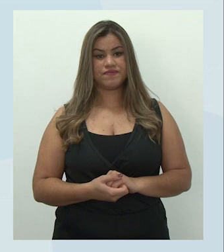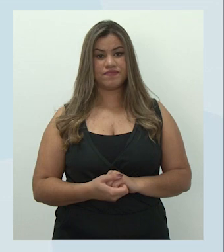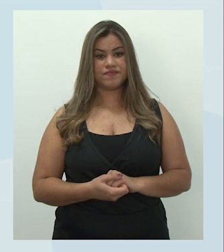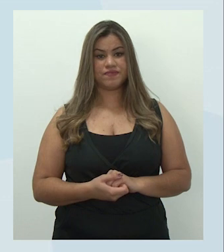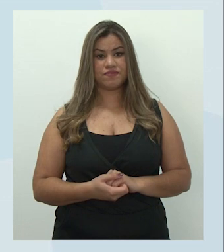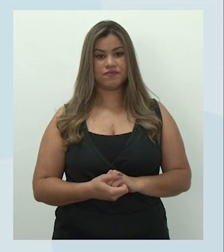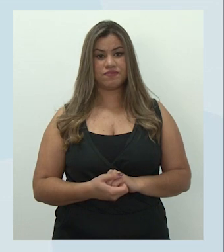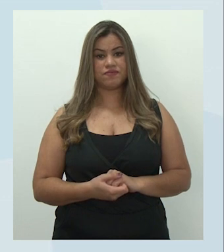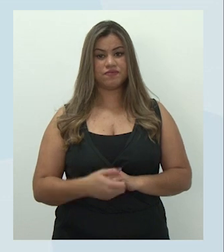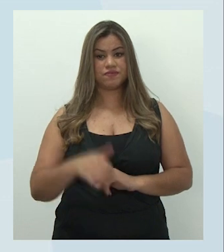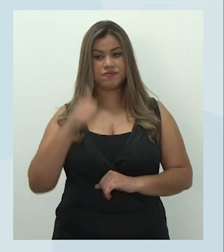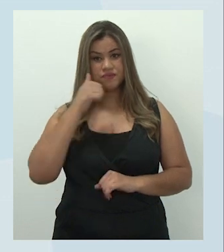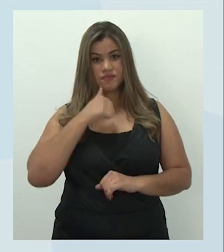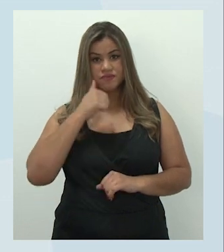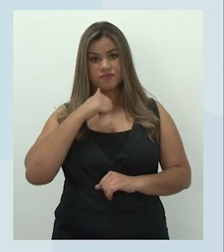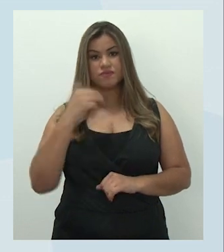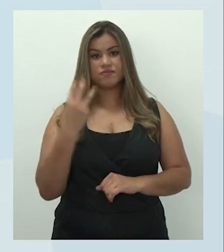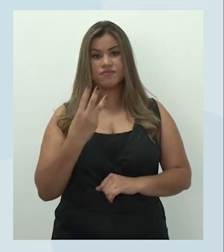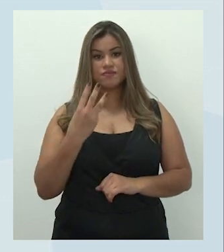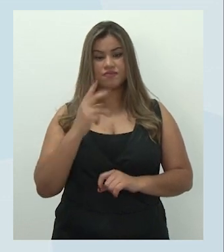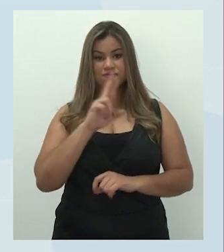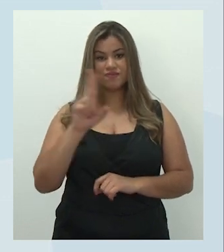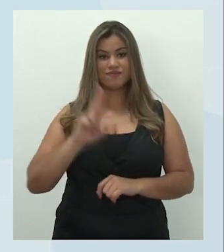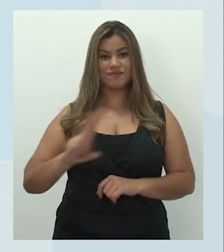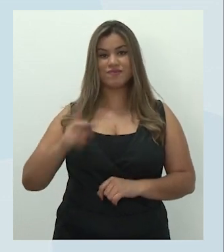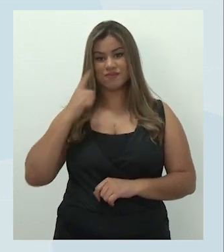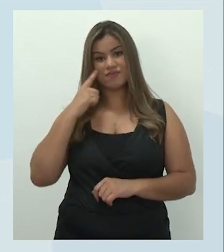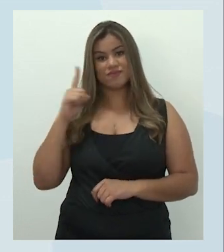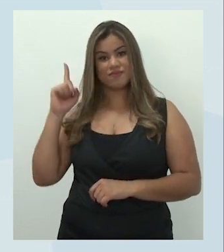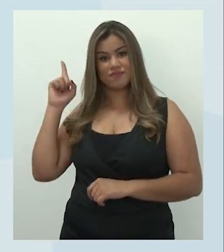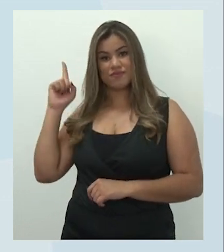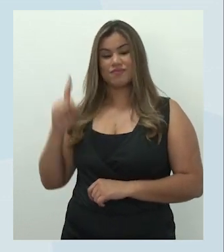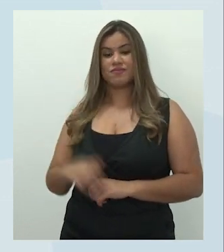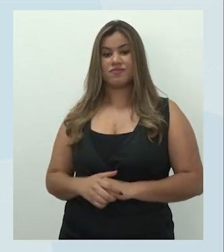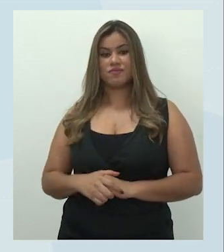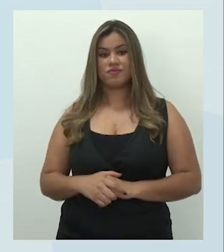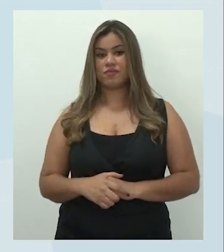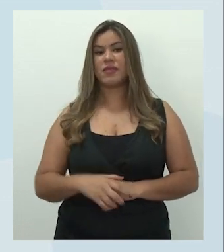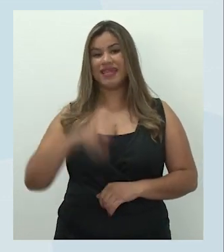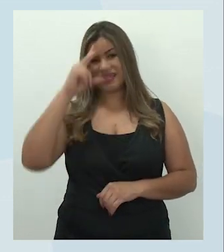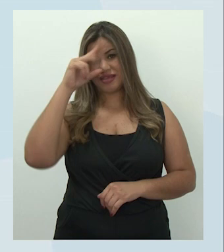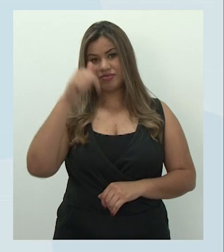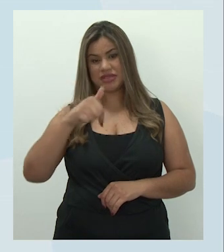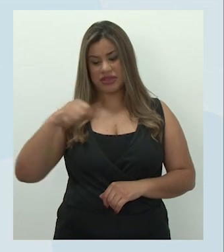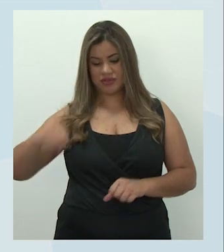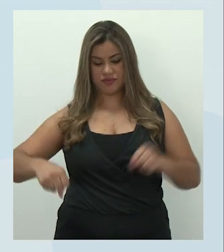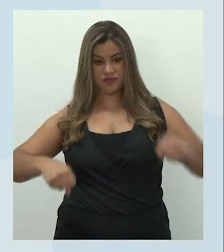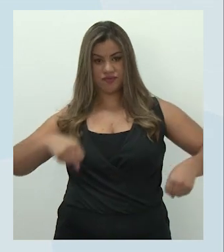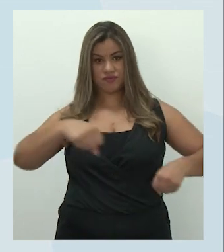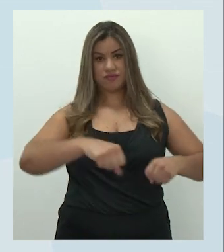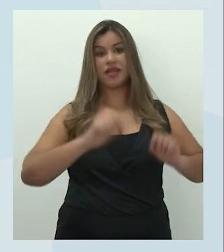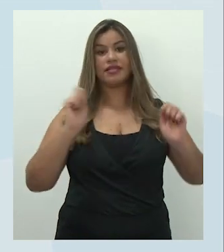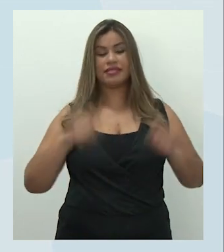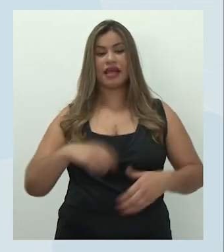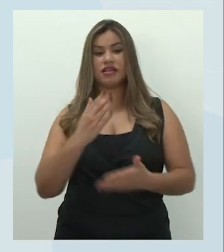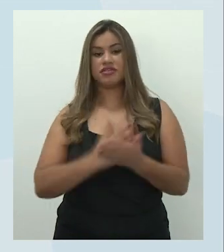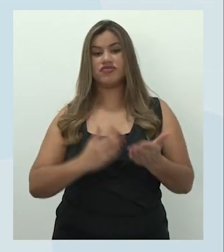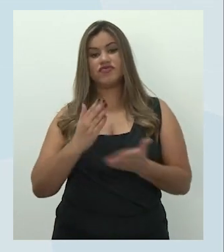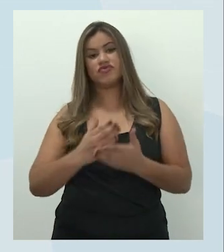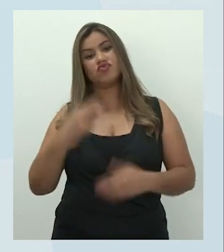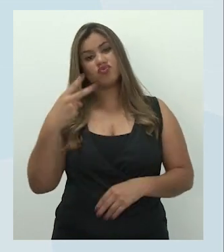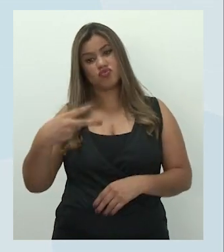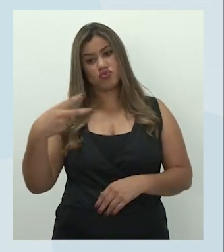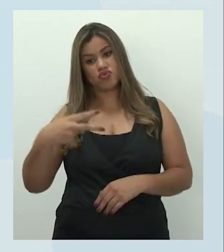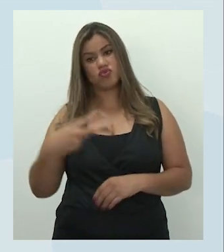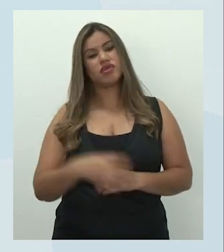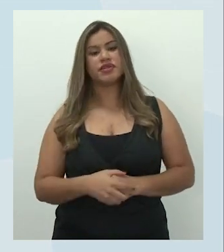Eu tenho a Amanda, a Beatriz e a Cíntia. Então, se eu tenho 7 latas, eu tenho 2 maneiras de dividir. A primeira é